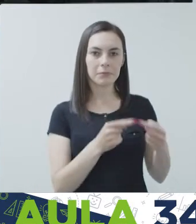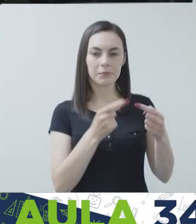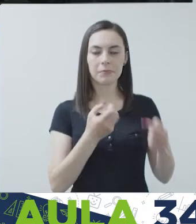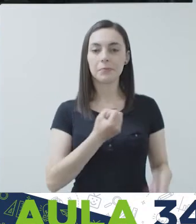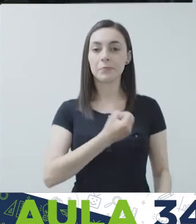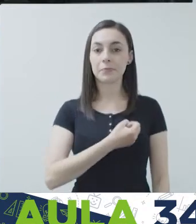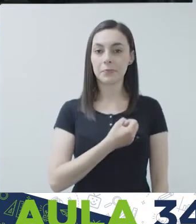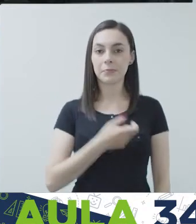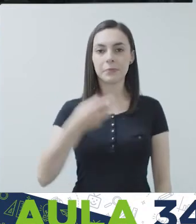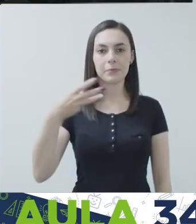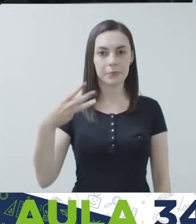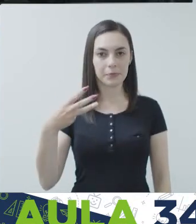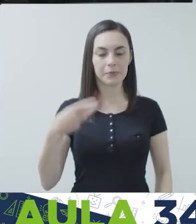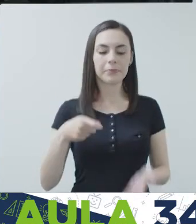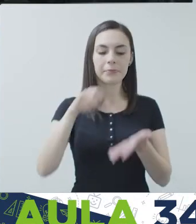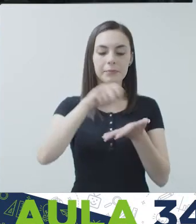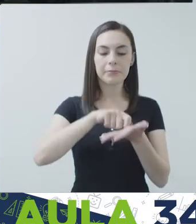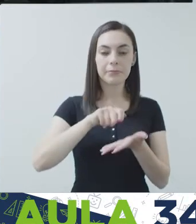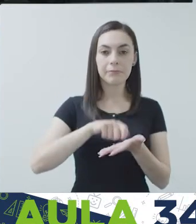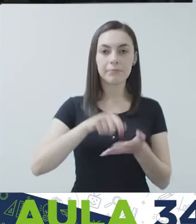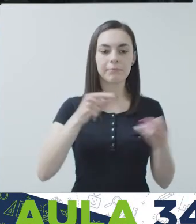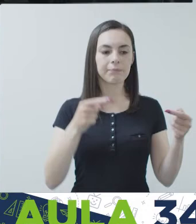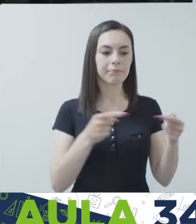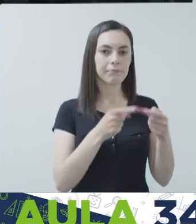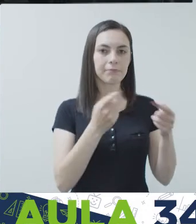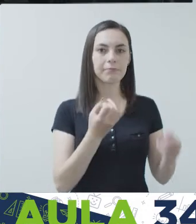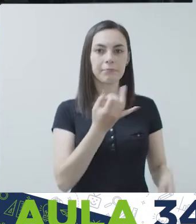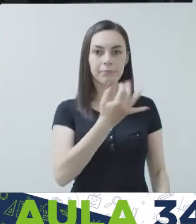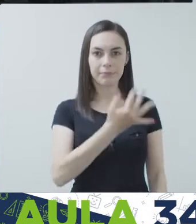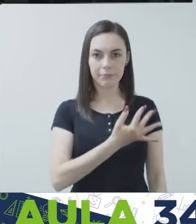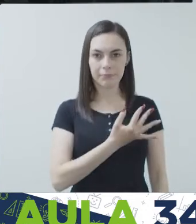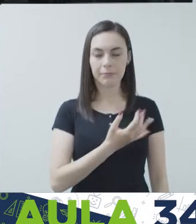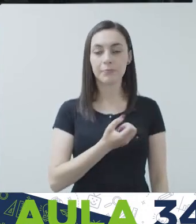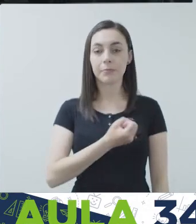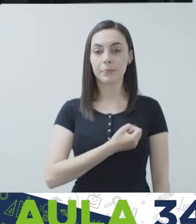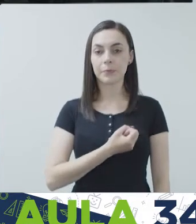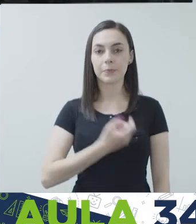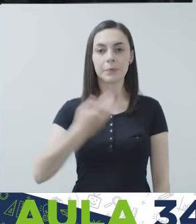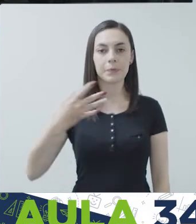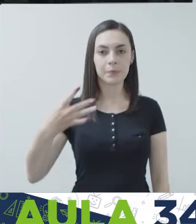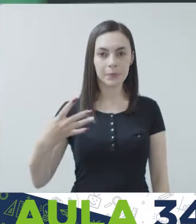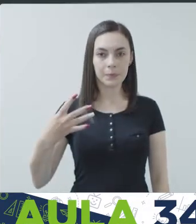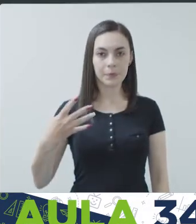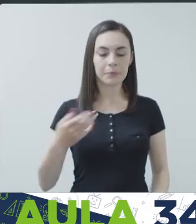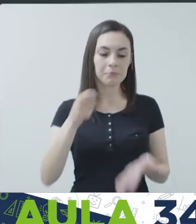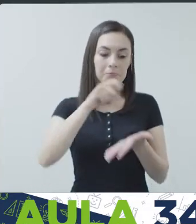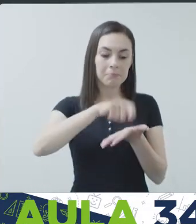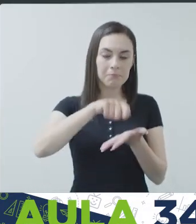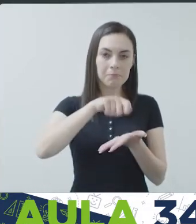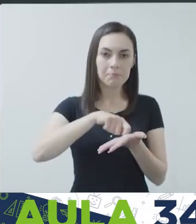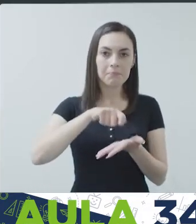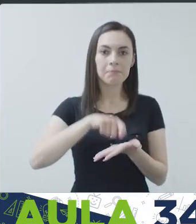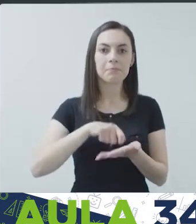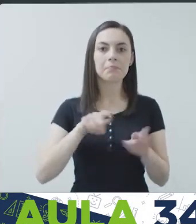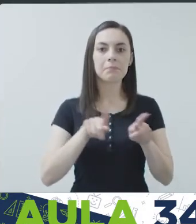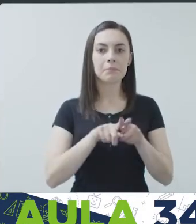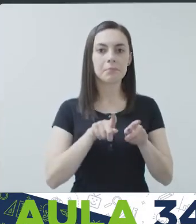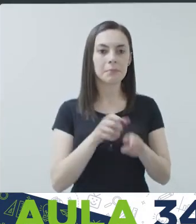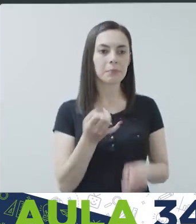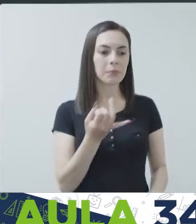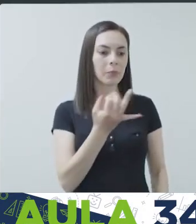Número 3, traçado, quantidade. Número 4, o traçado dele